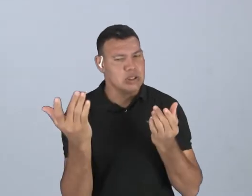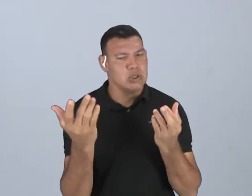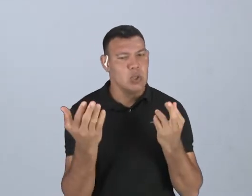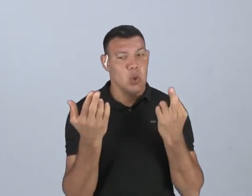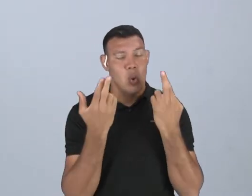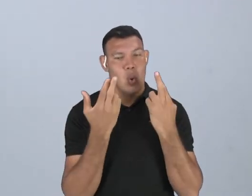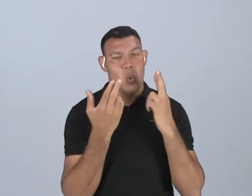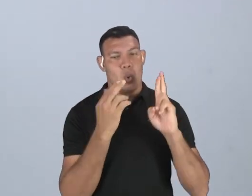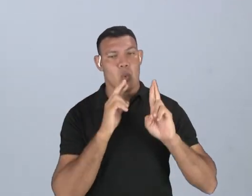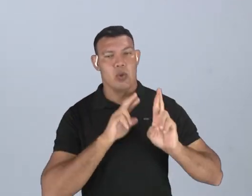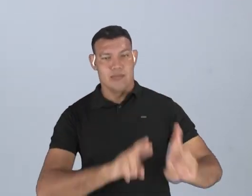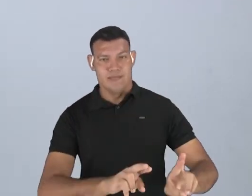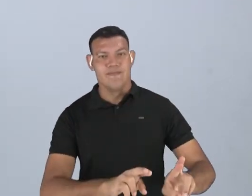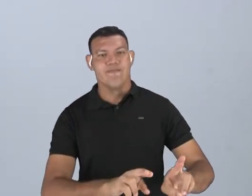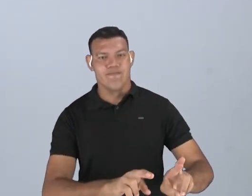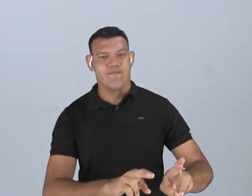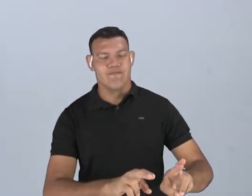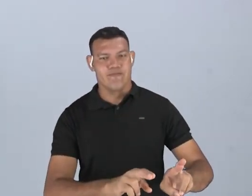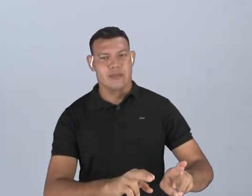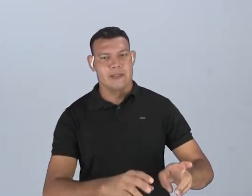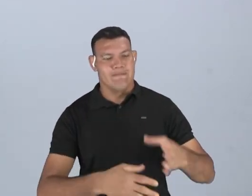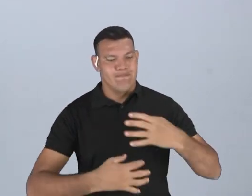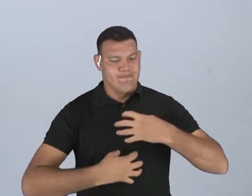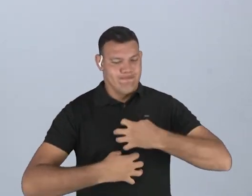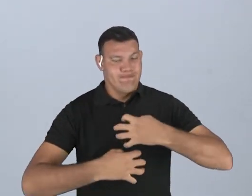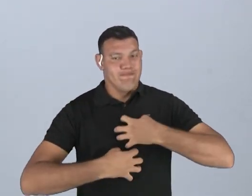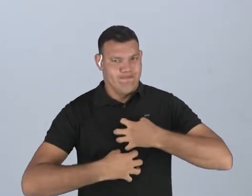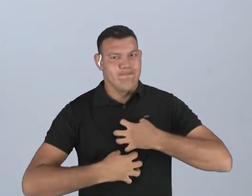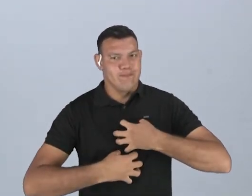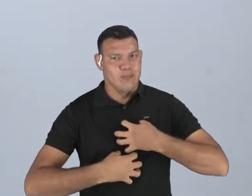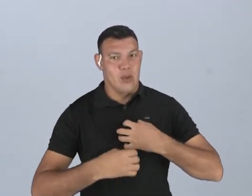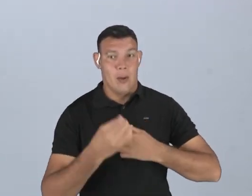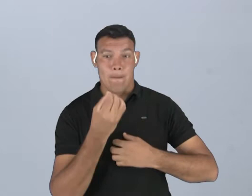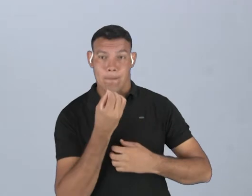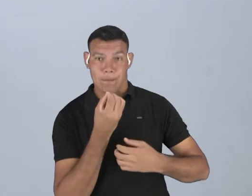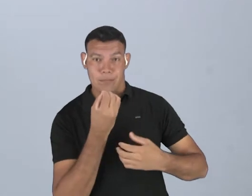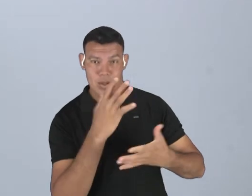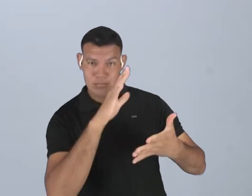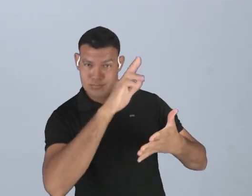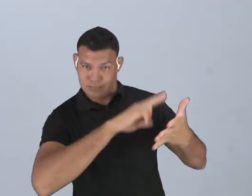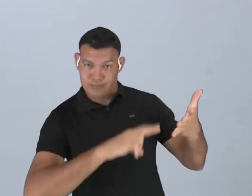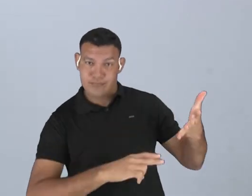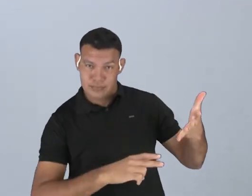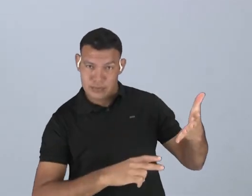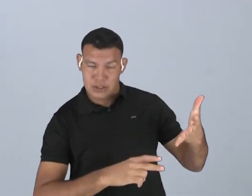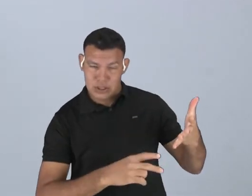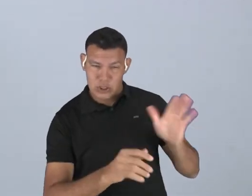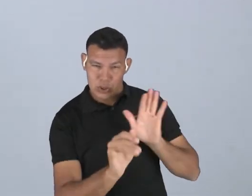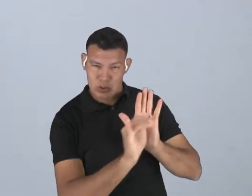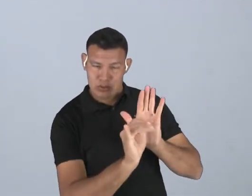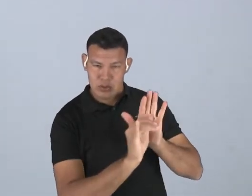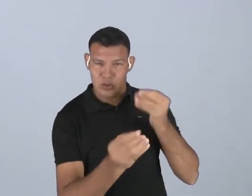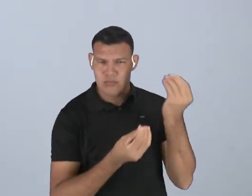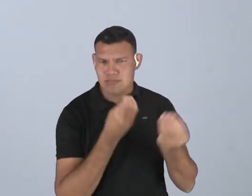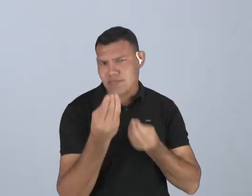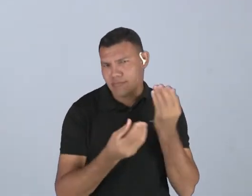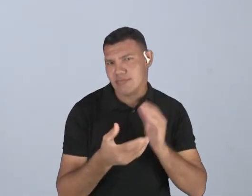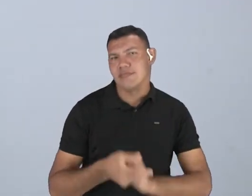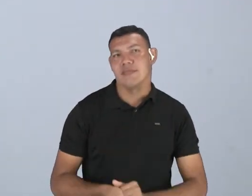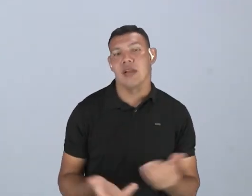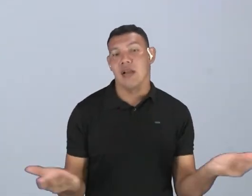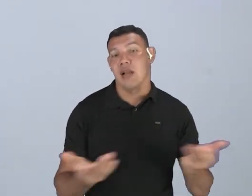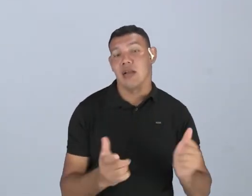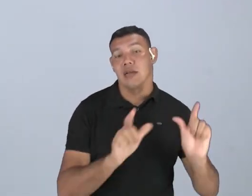uma intenção para isso, que você, como um bom leitor, tem que saber identificar. Olhe de novo mais uma tirinha. Agora,